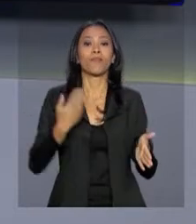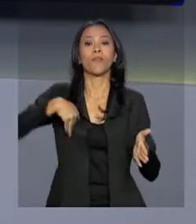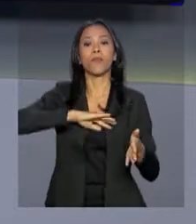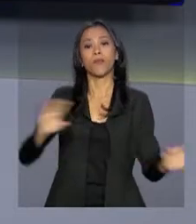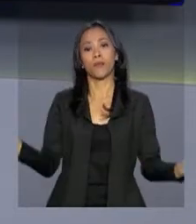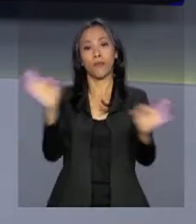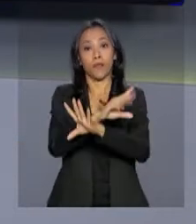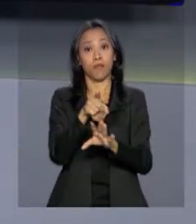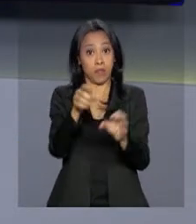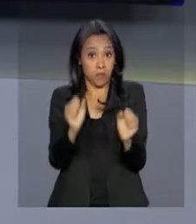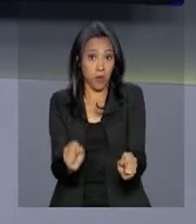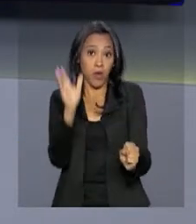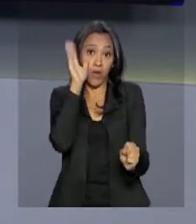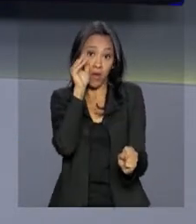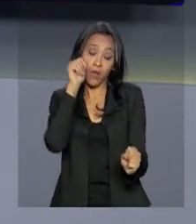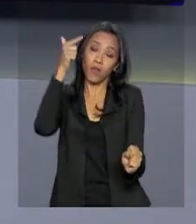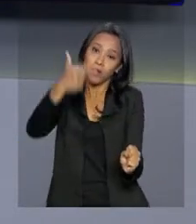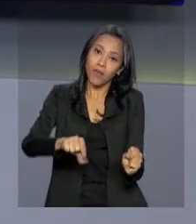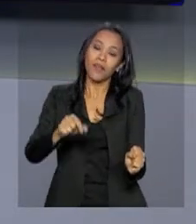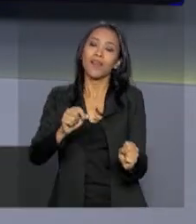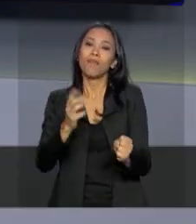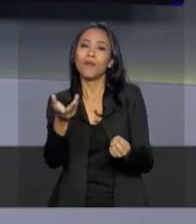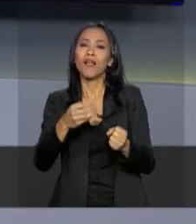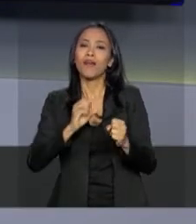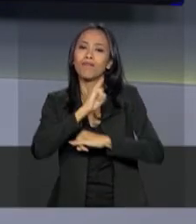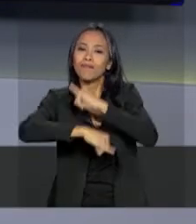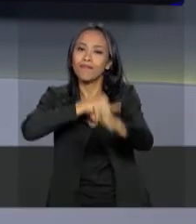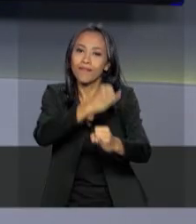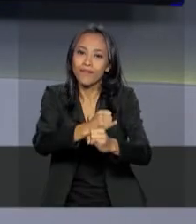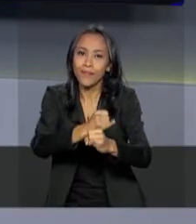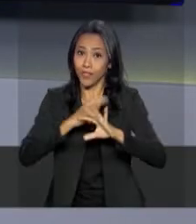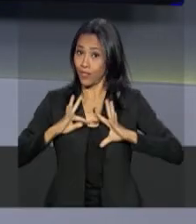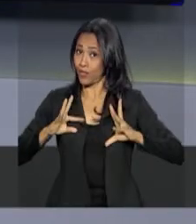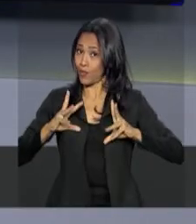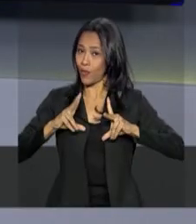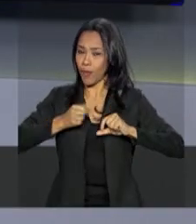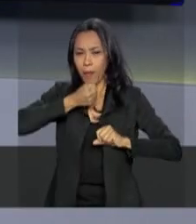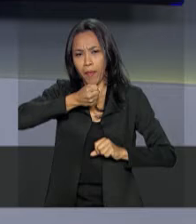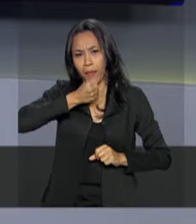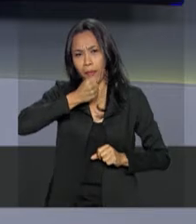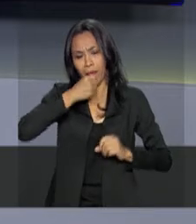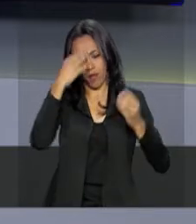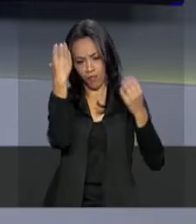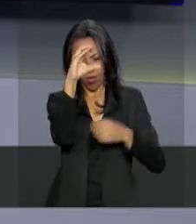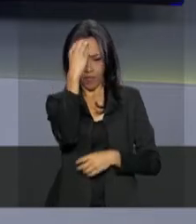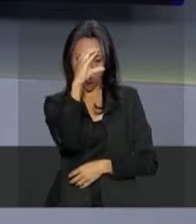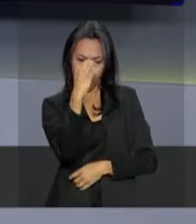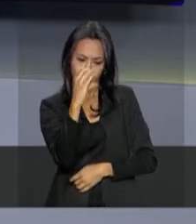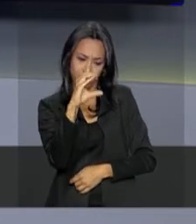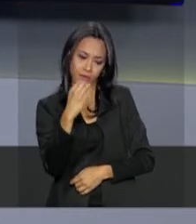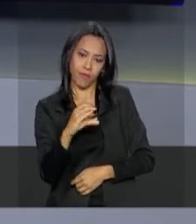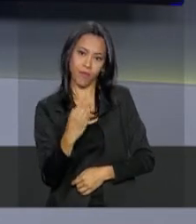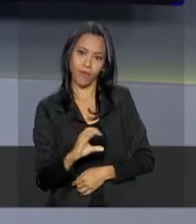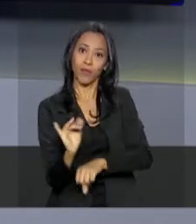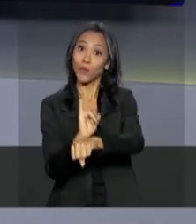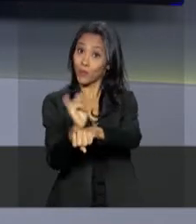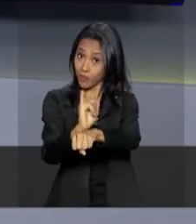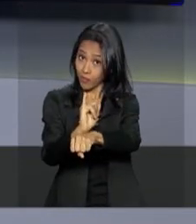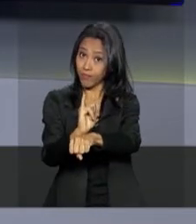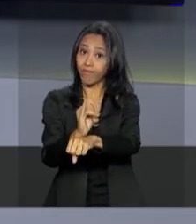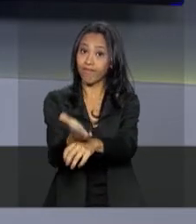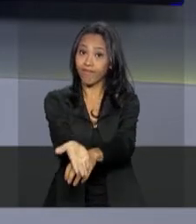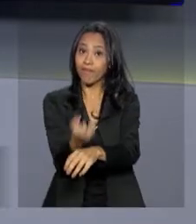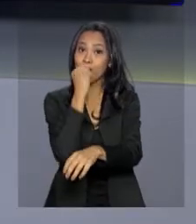acompanha a programação ao vivo pelo site da npr e todas as reportagens estão disponíveis em nosso canal no youtube